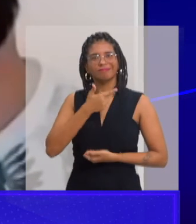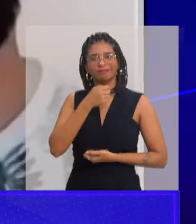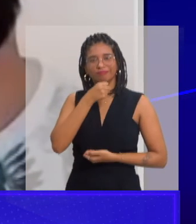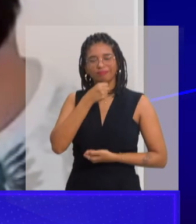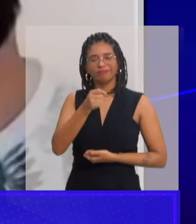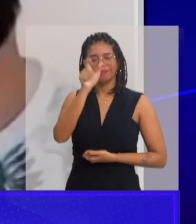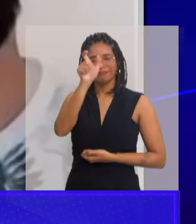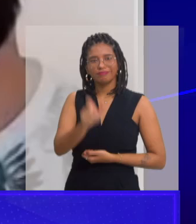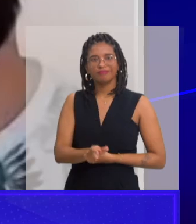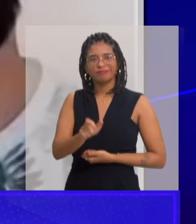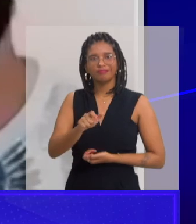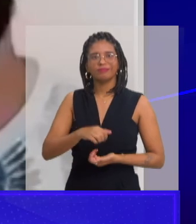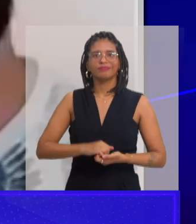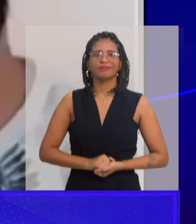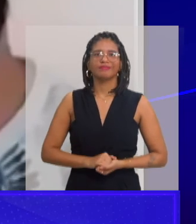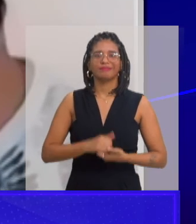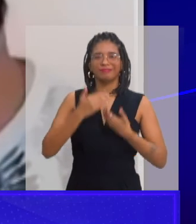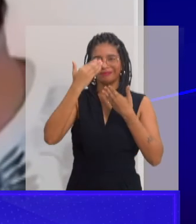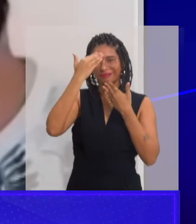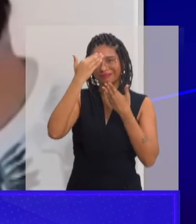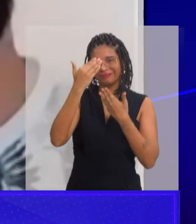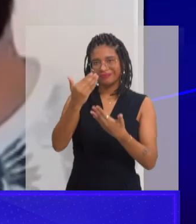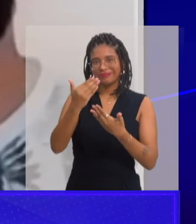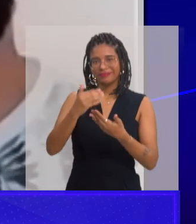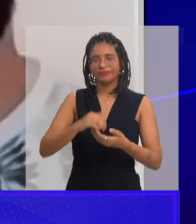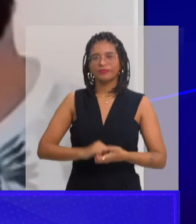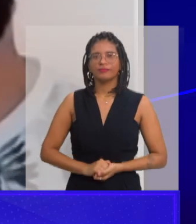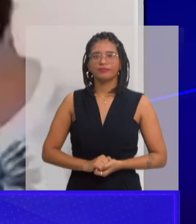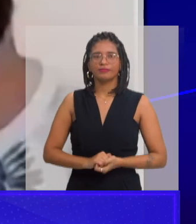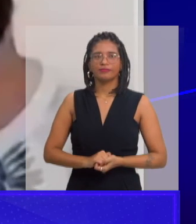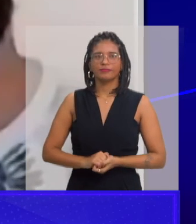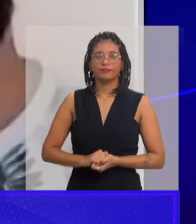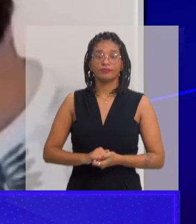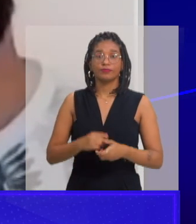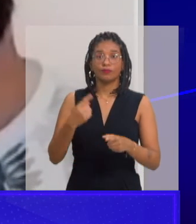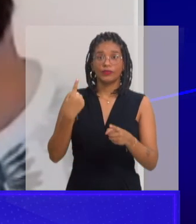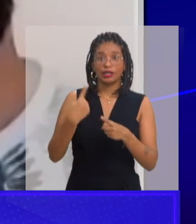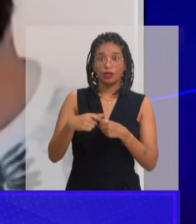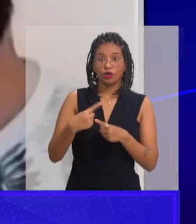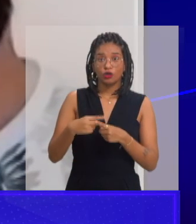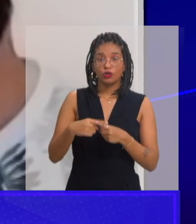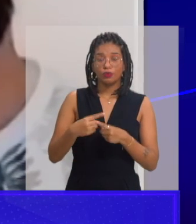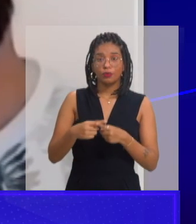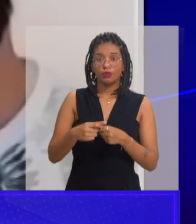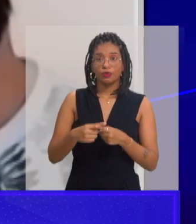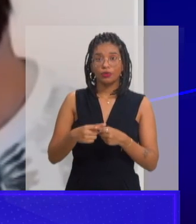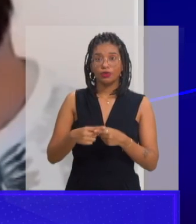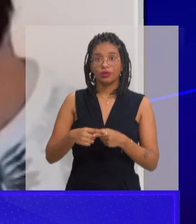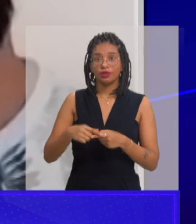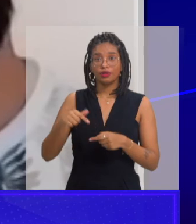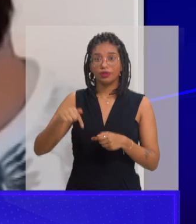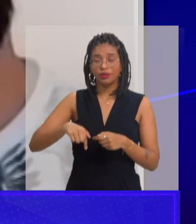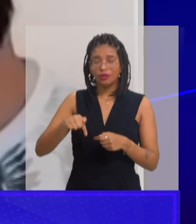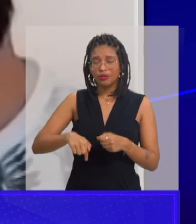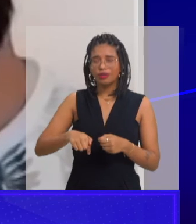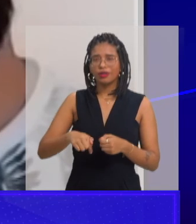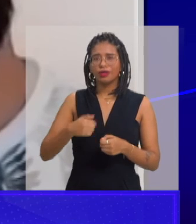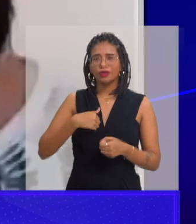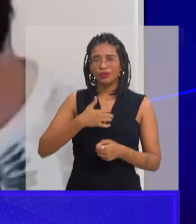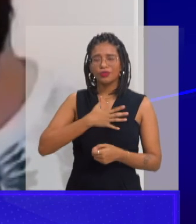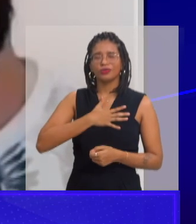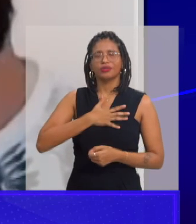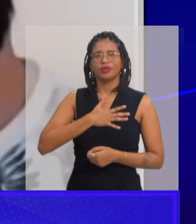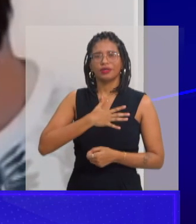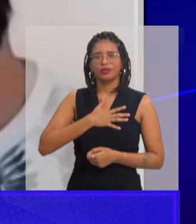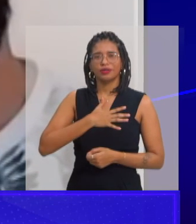entrevistar, sabe? Sem Obrigada, demagogia, Chico. sem. Porque nem sempre a gente tem esse prazer. E eu